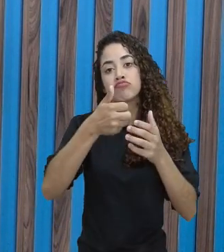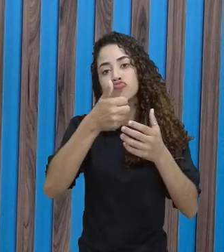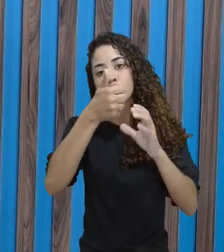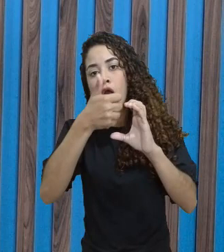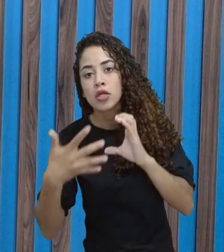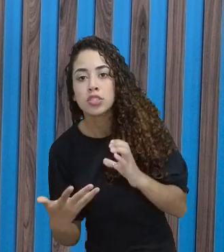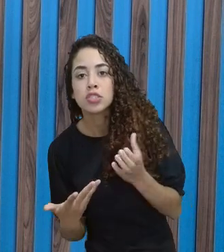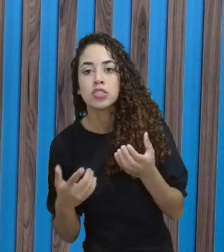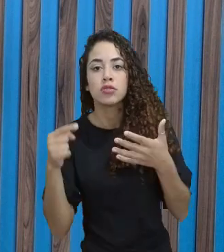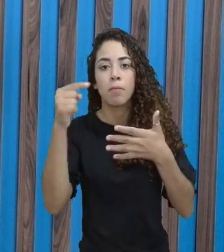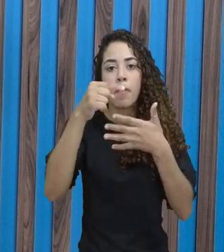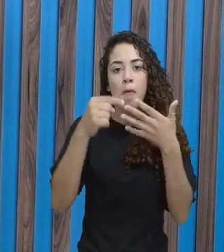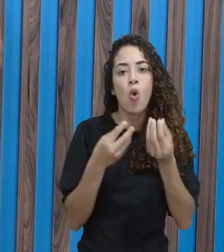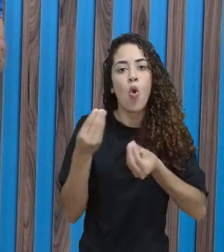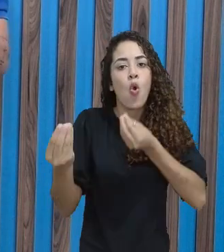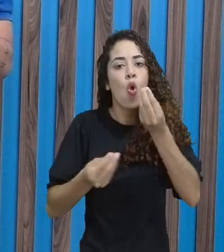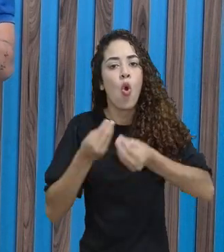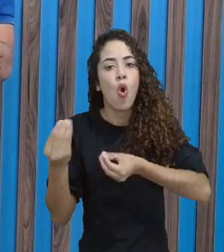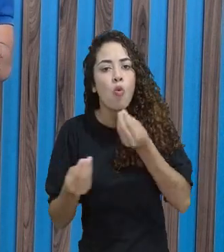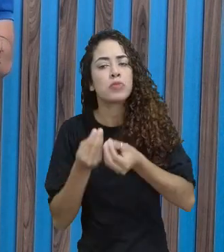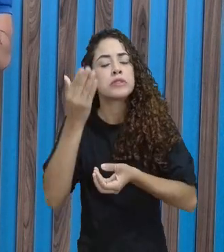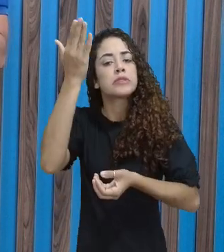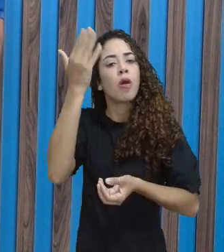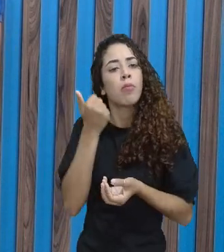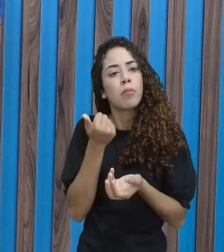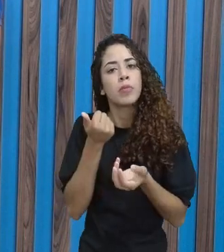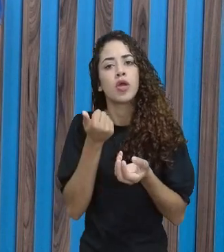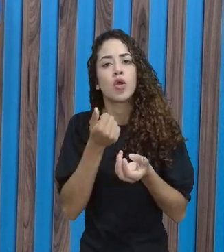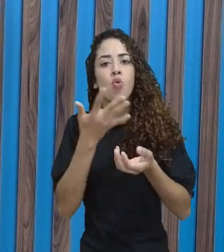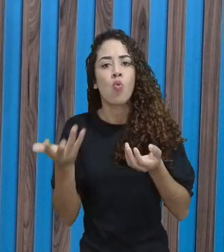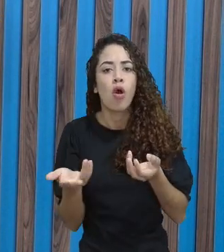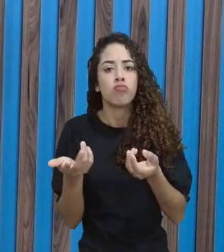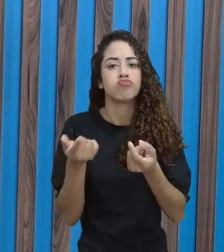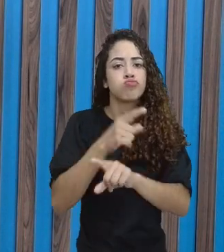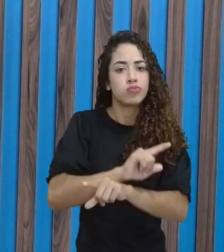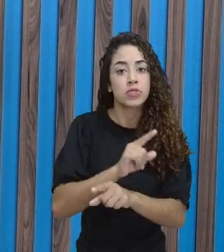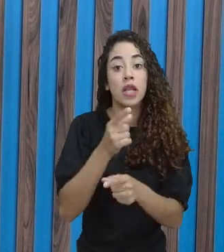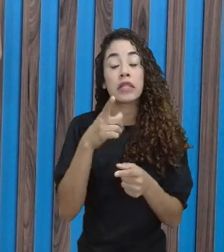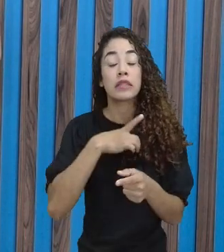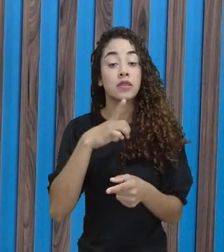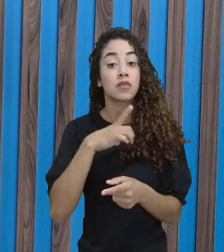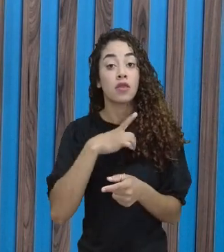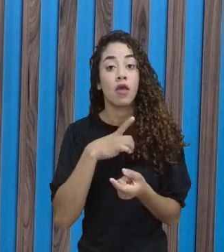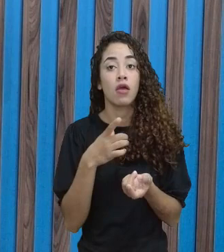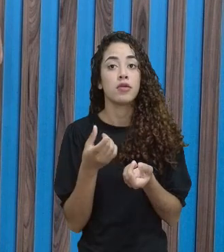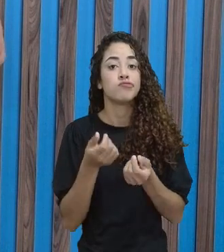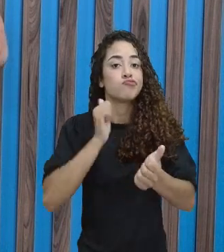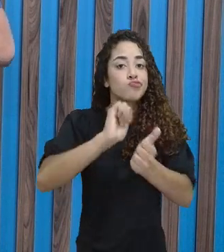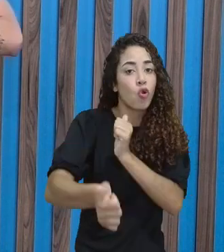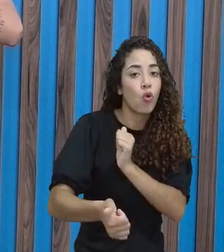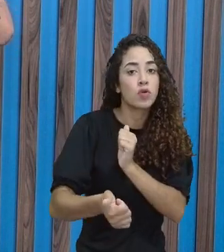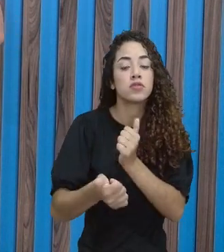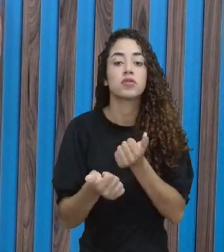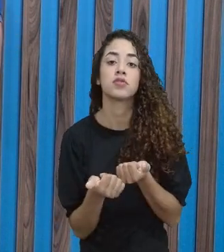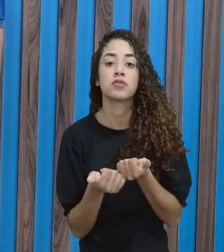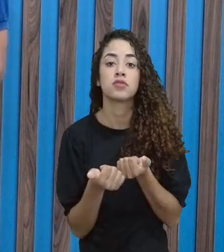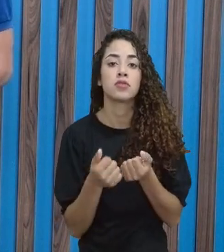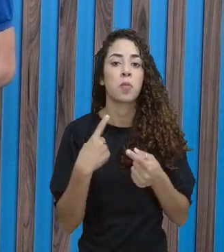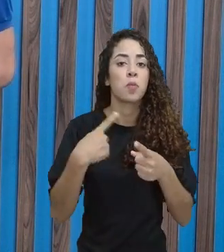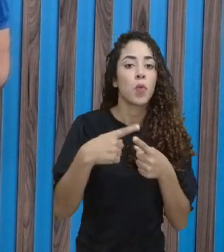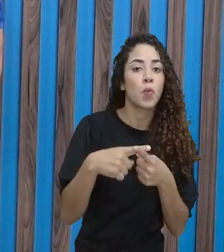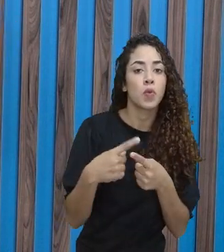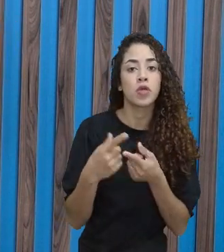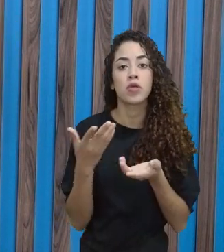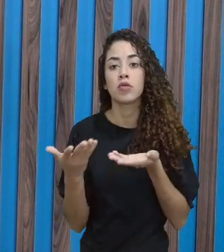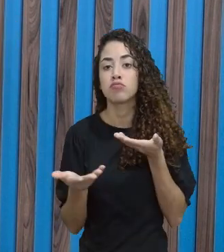gente identifica, né, quais são as modalidades que são consideradas esportes, o porquê.